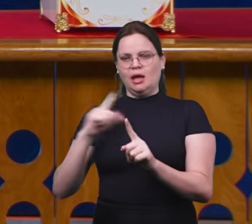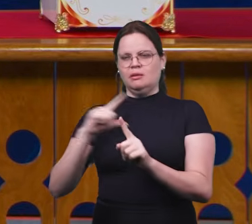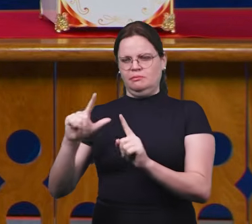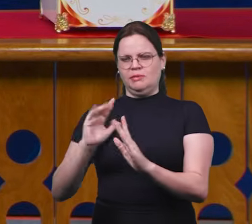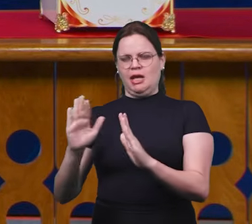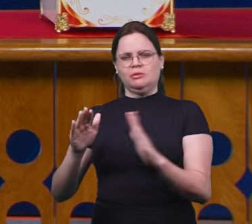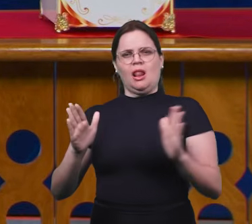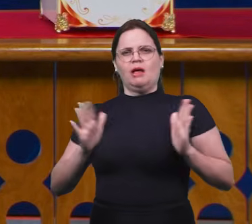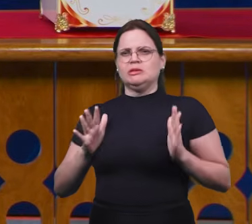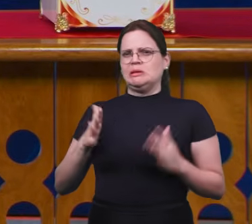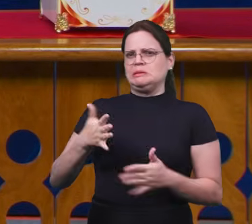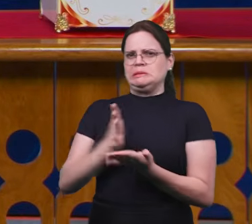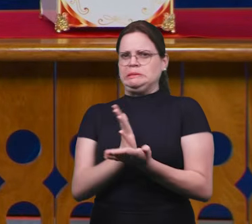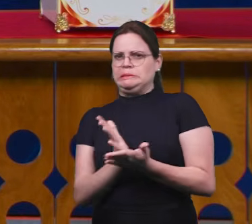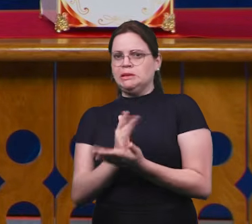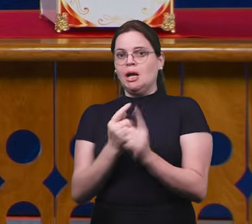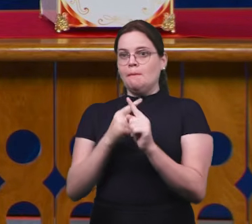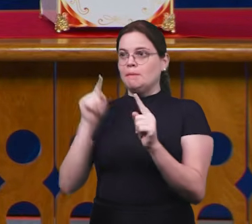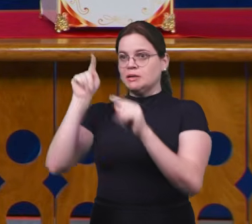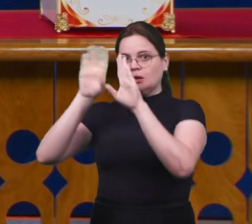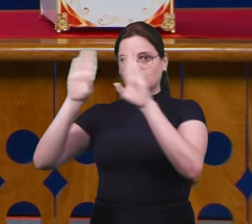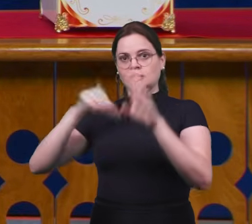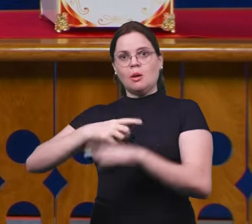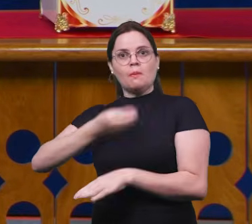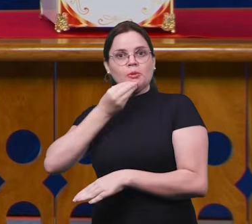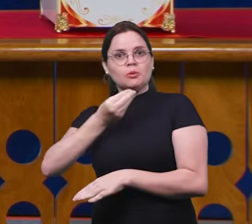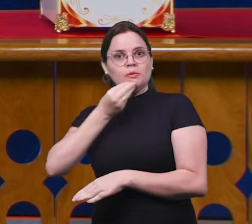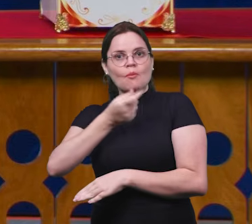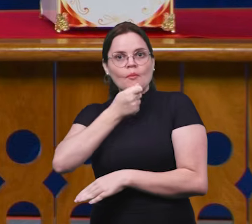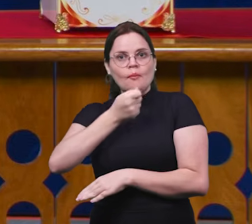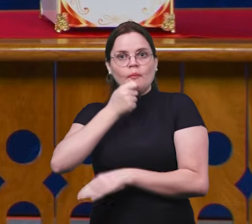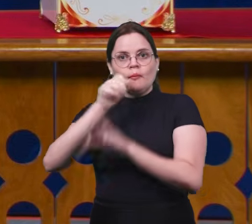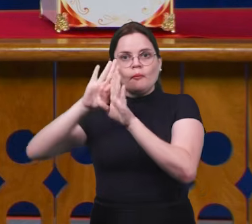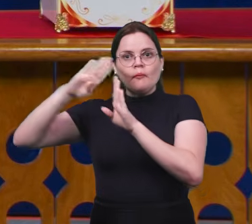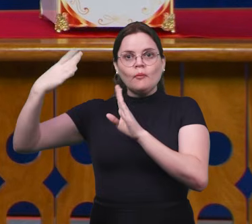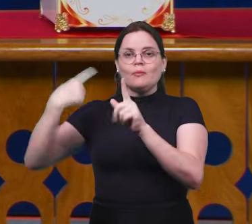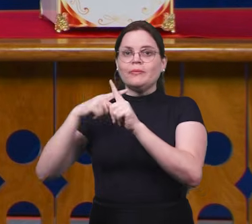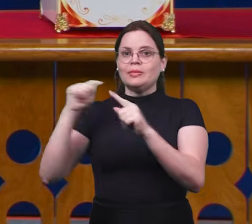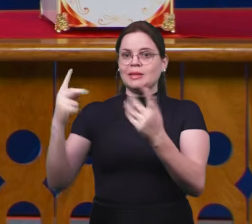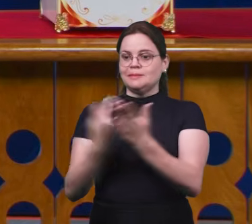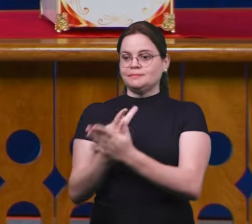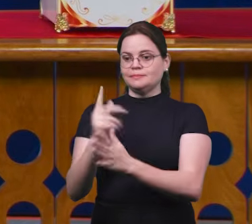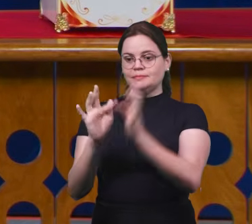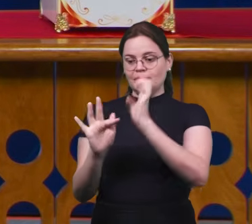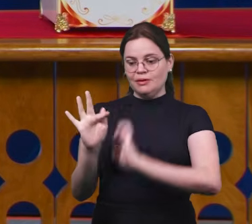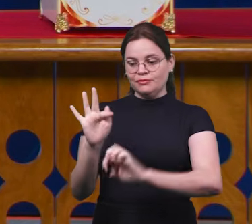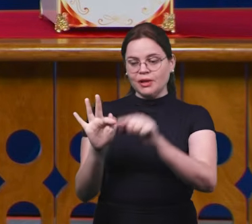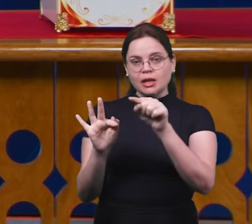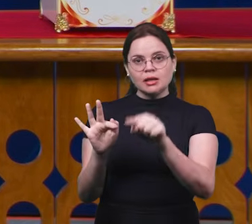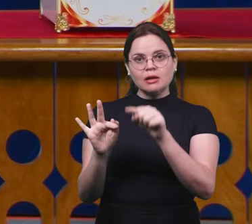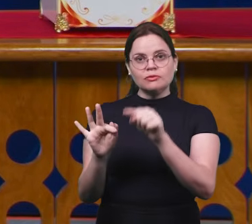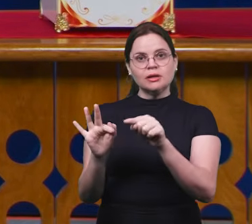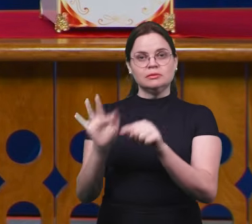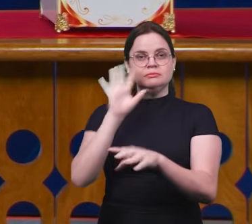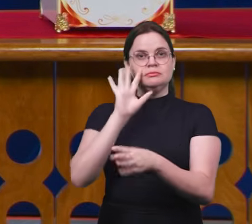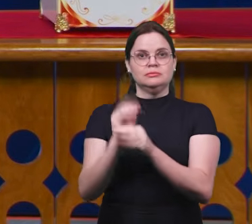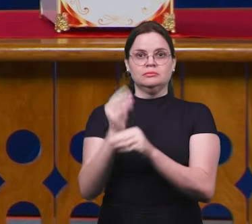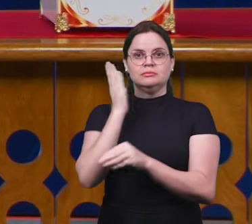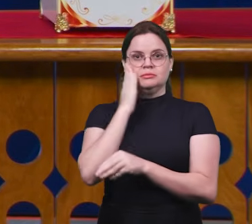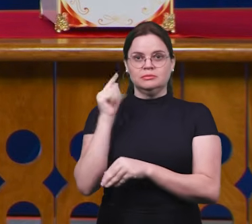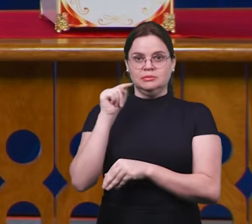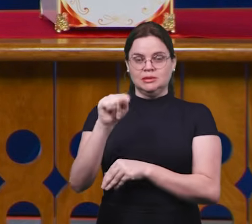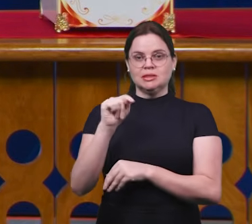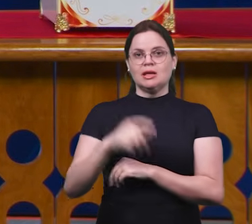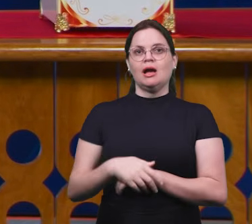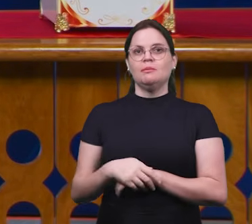aberta. E ela não vai fechar. Por quê? Porque lá em Filadélfia nós encontramos, e é a única vez